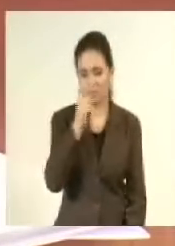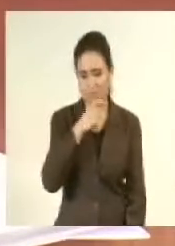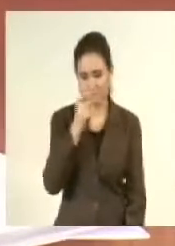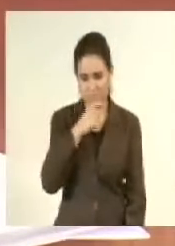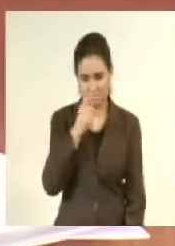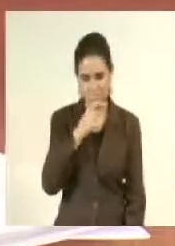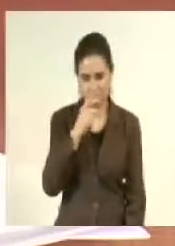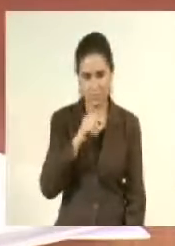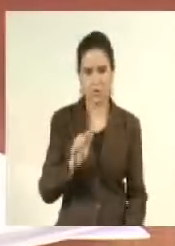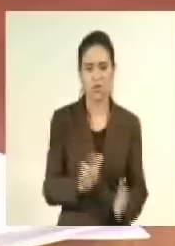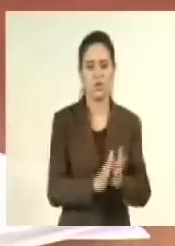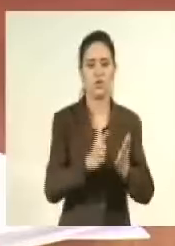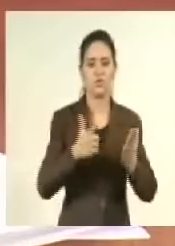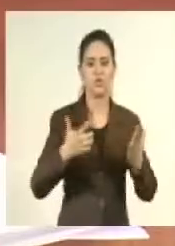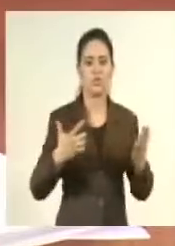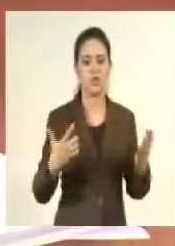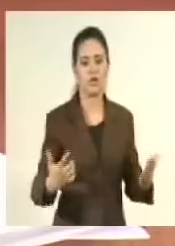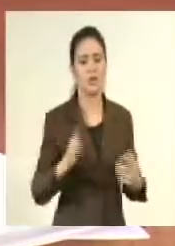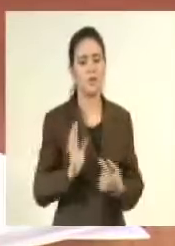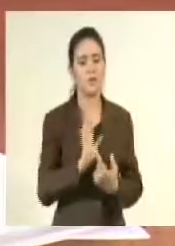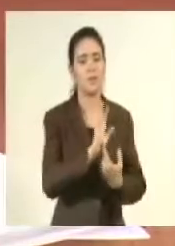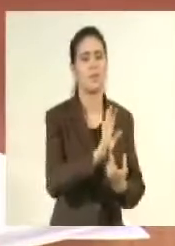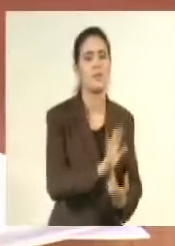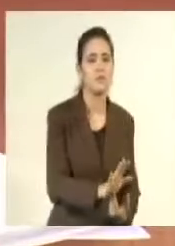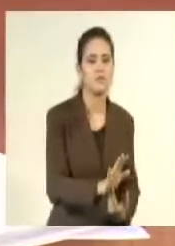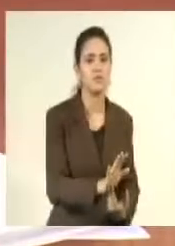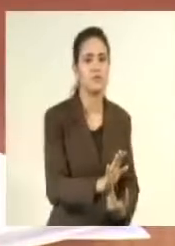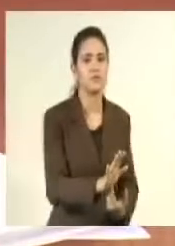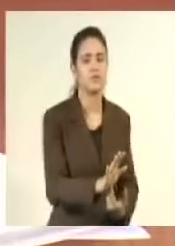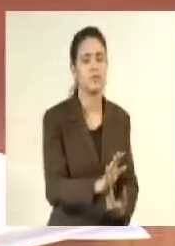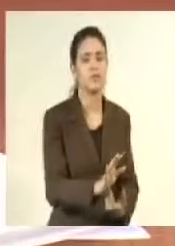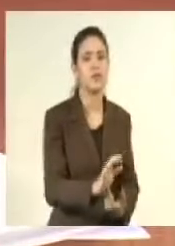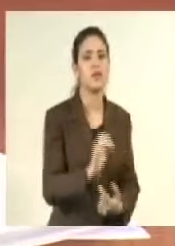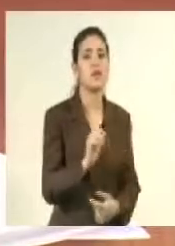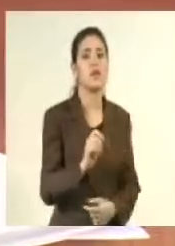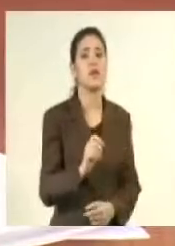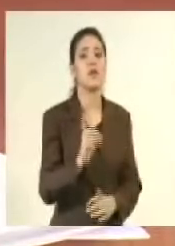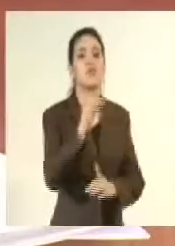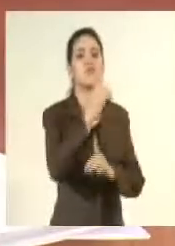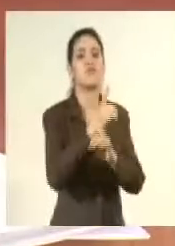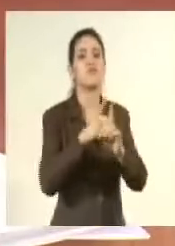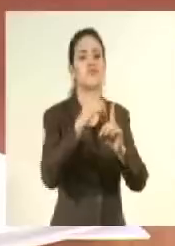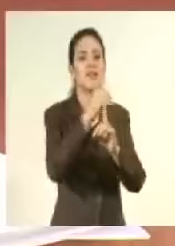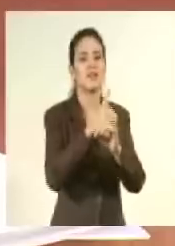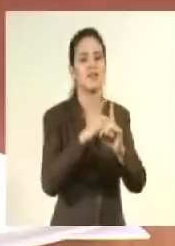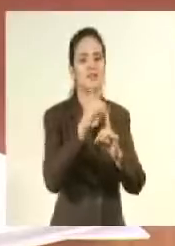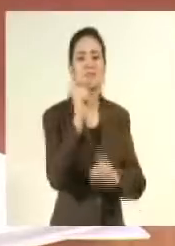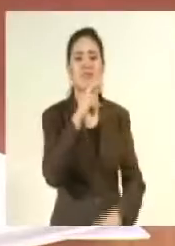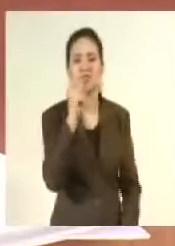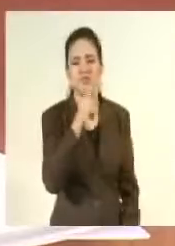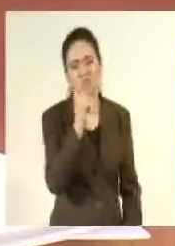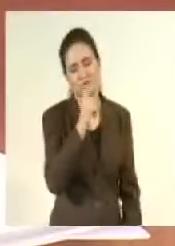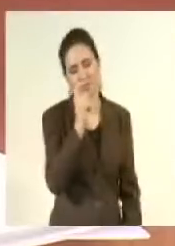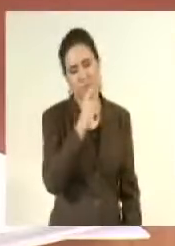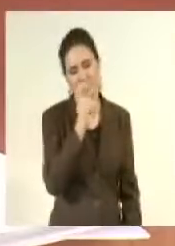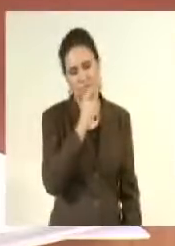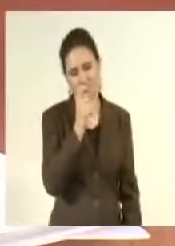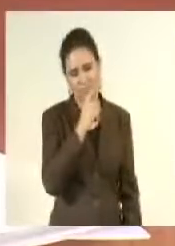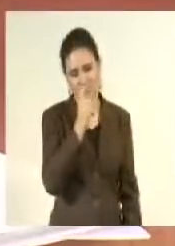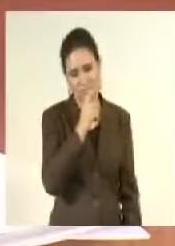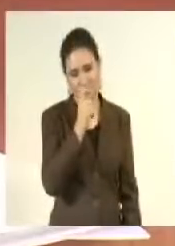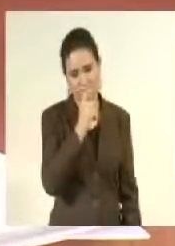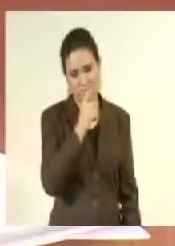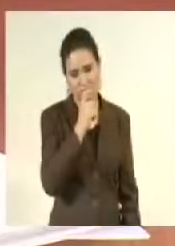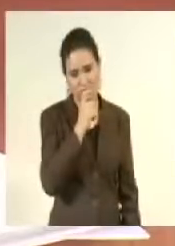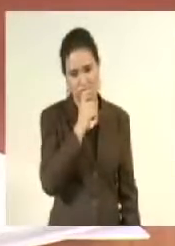Imparcial colocou na sua capa um fato inverídico. O Imparcial